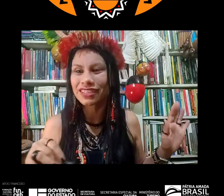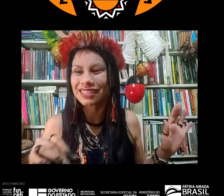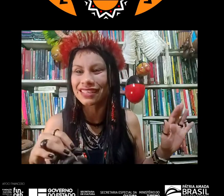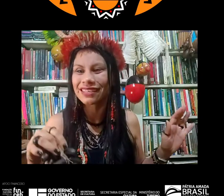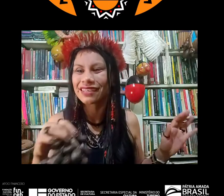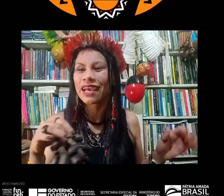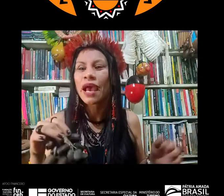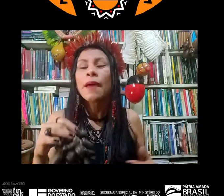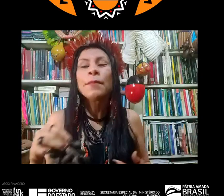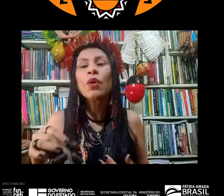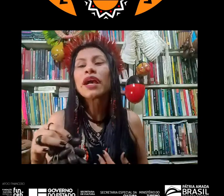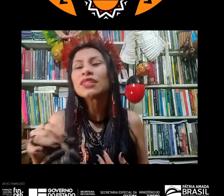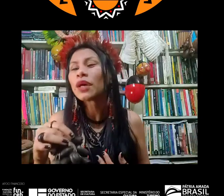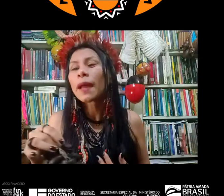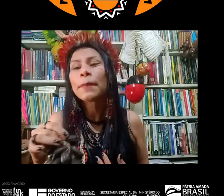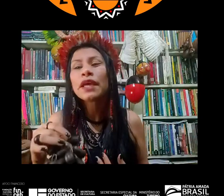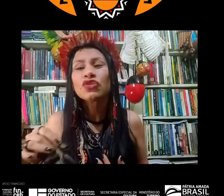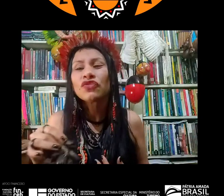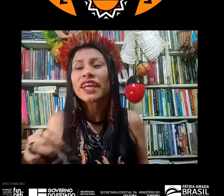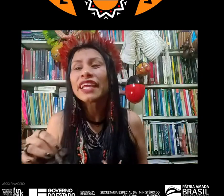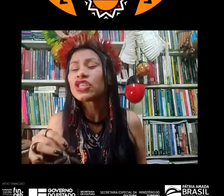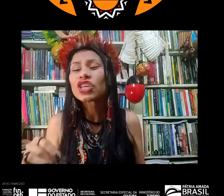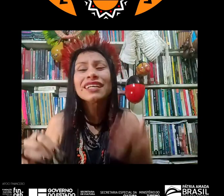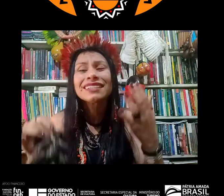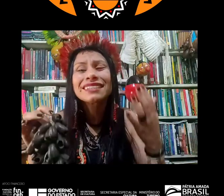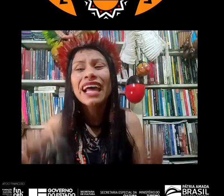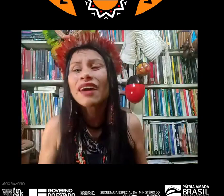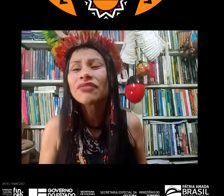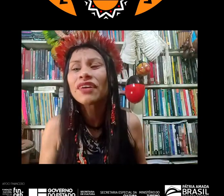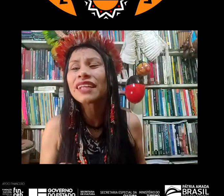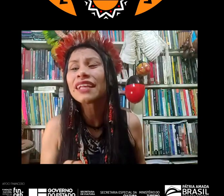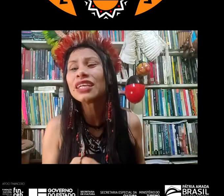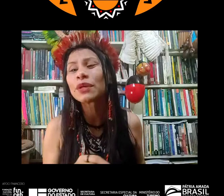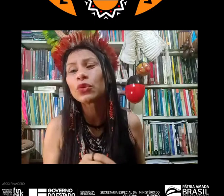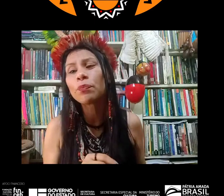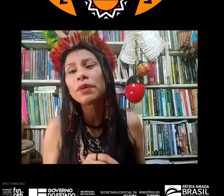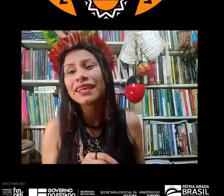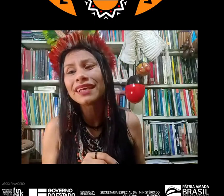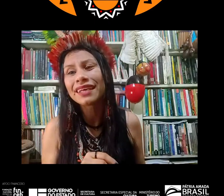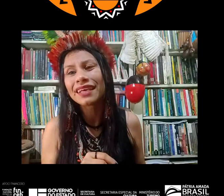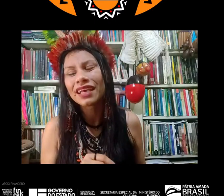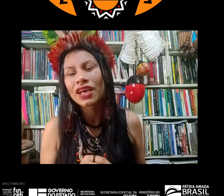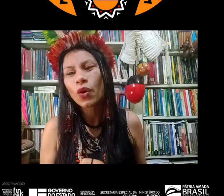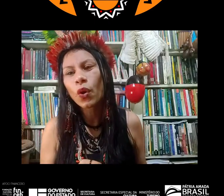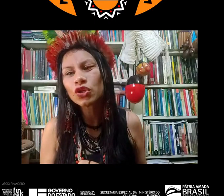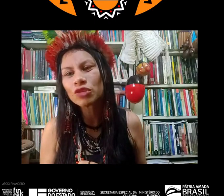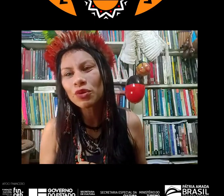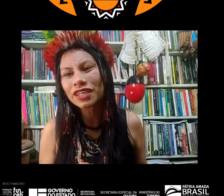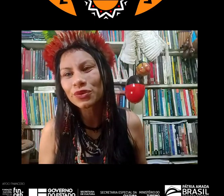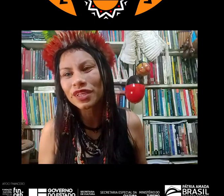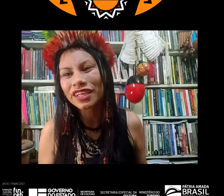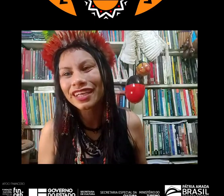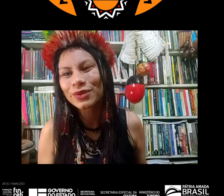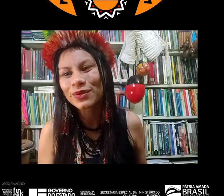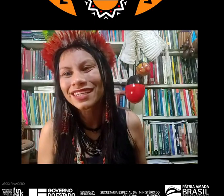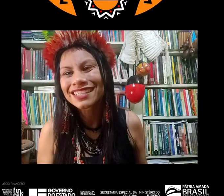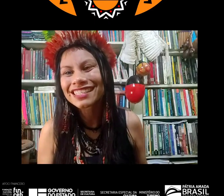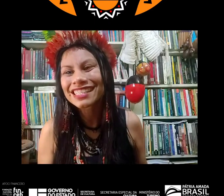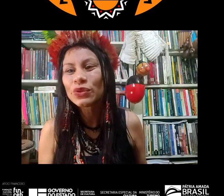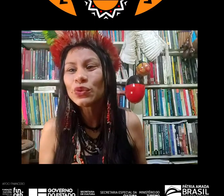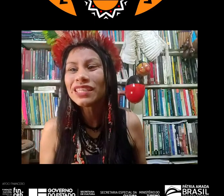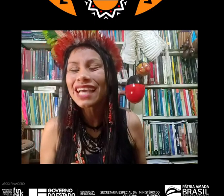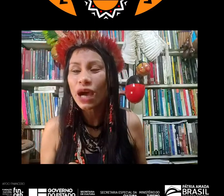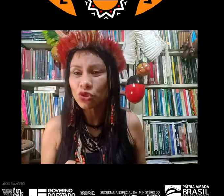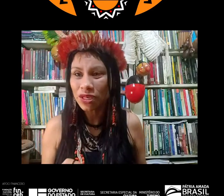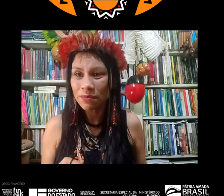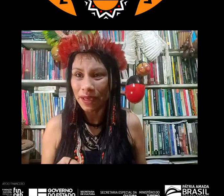nunca esqueci. Meu canto era bem diferente, cantava na língua tupi. Hoje meu canto guerreiro